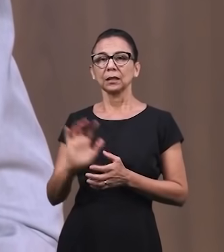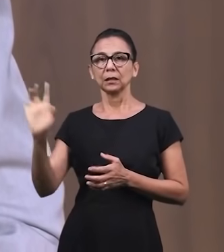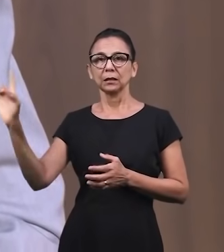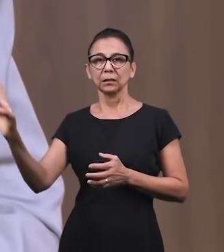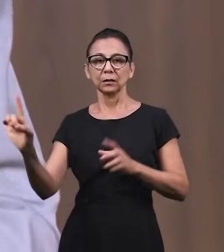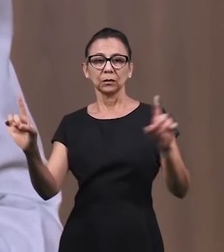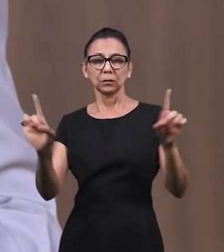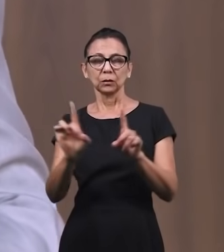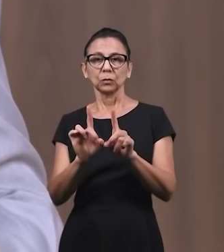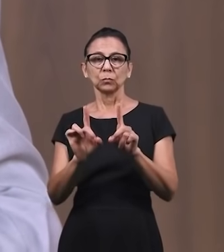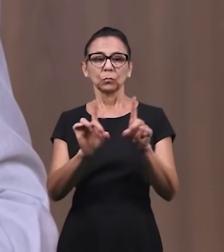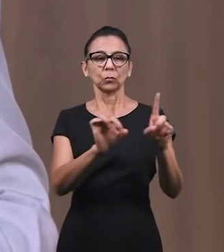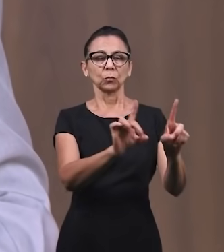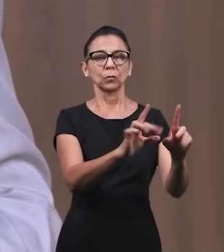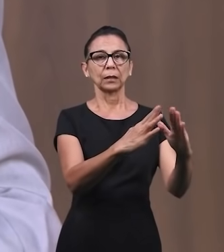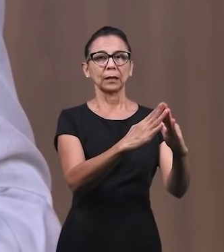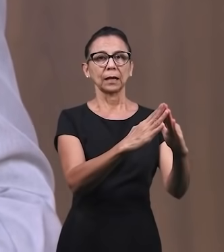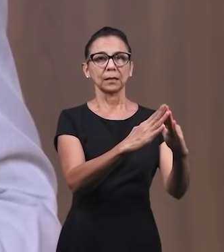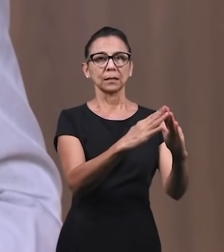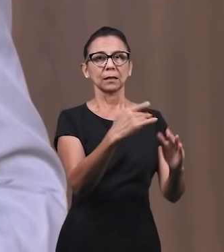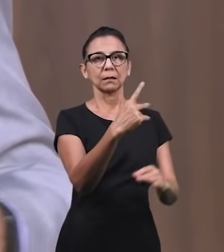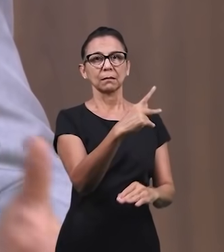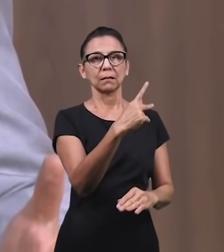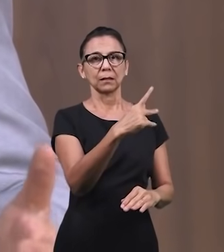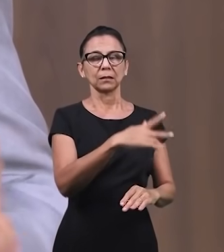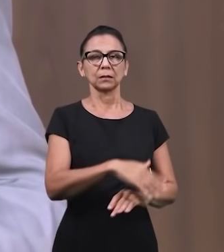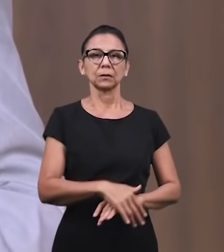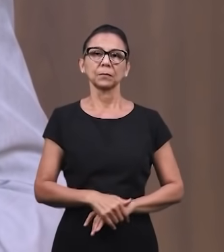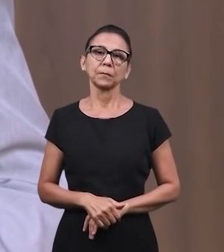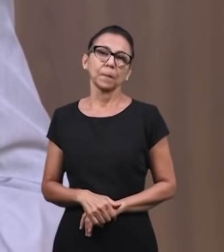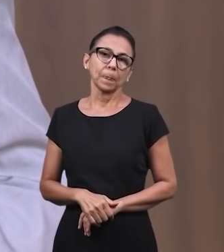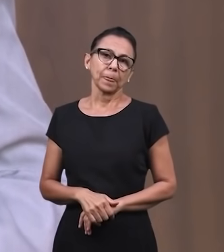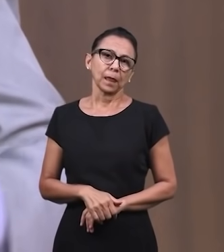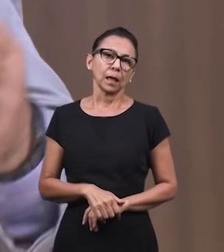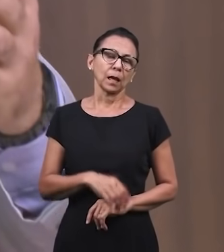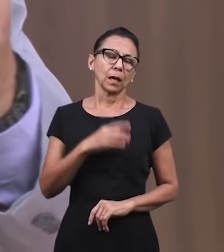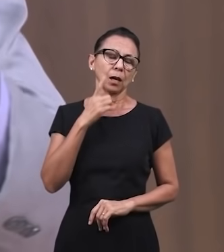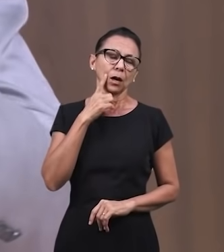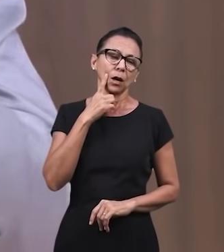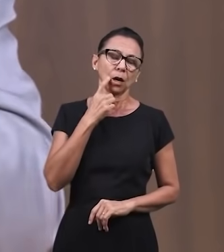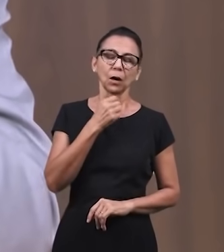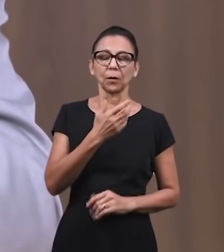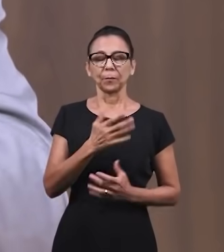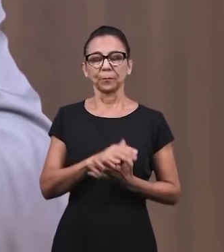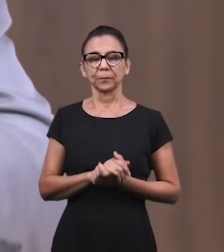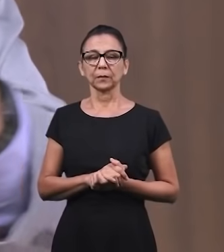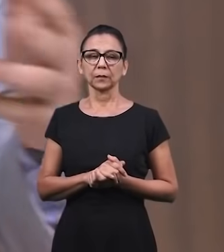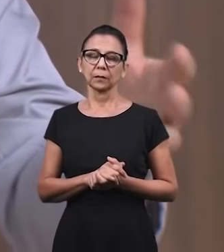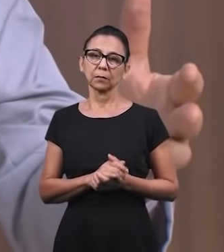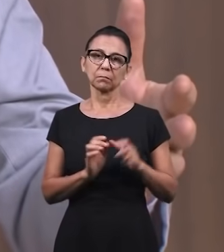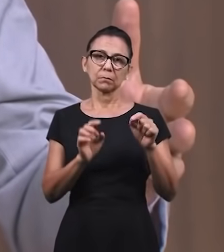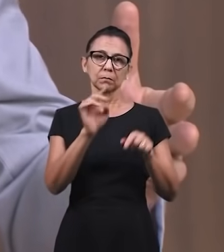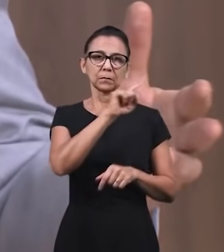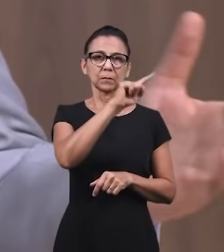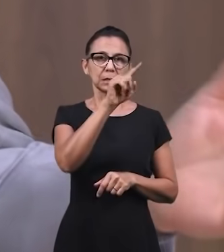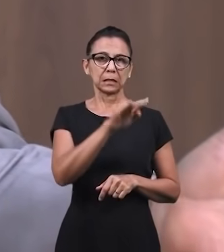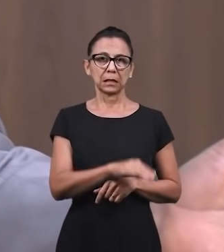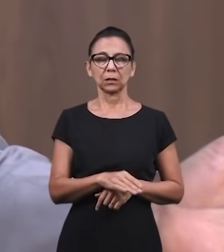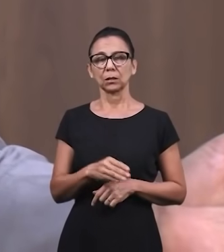sua casa, a Bíblia não registra isso, naturalmente nós estamos aqui inferindo isso. Olha, minha esposa, olha, meus